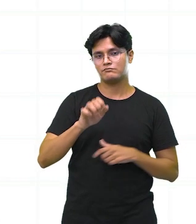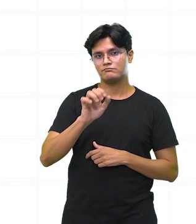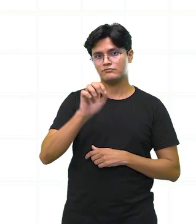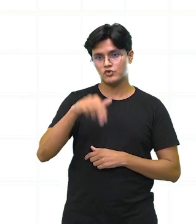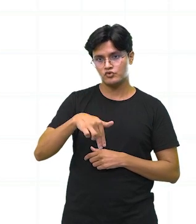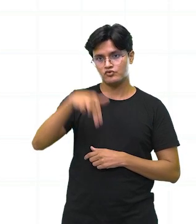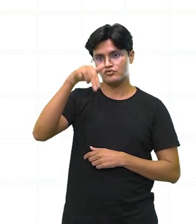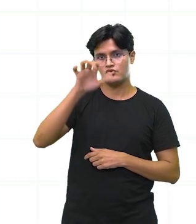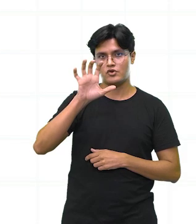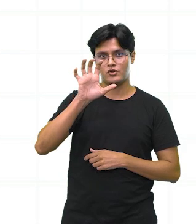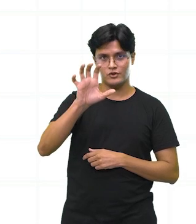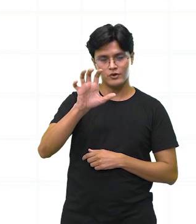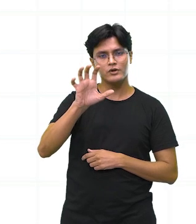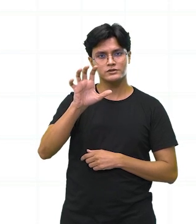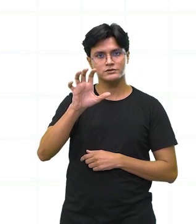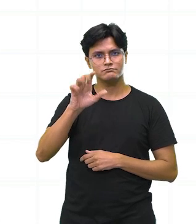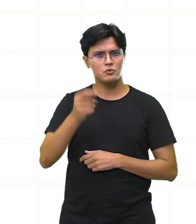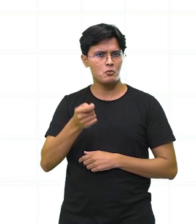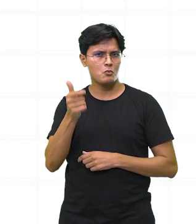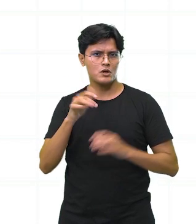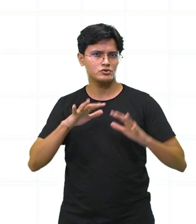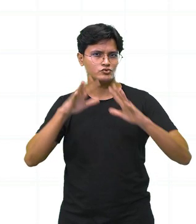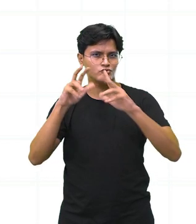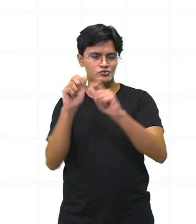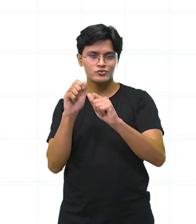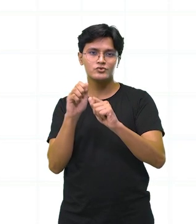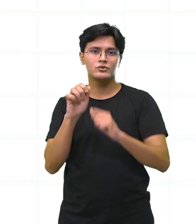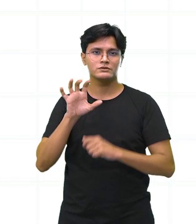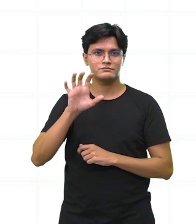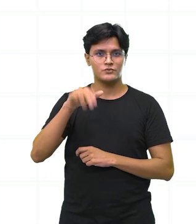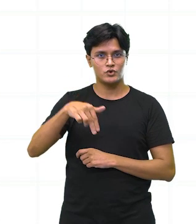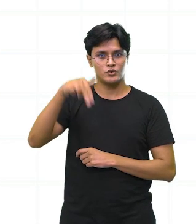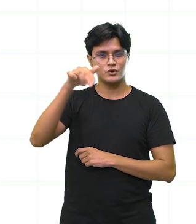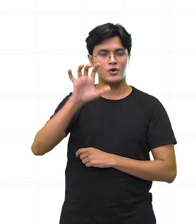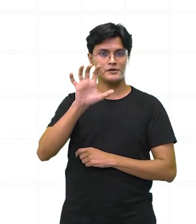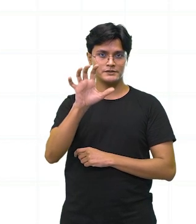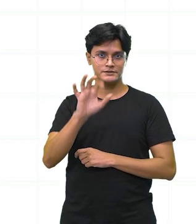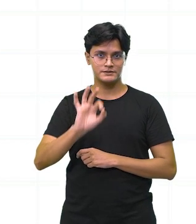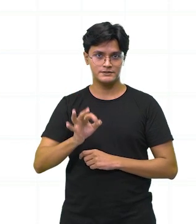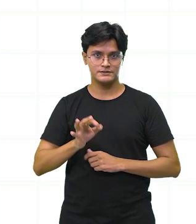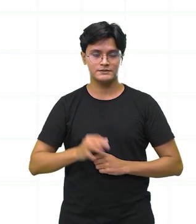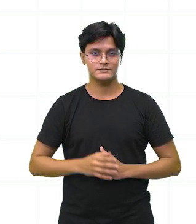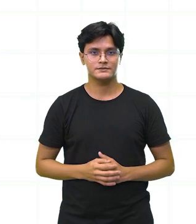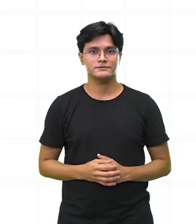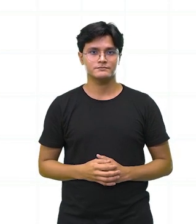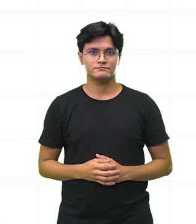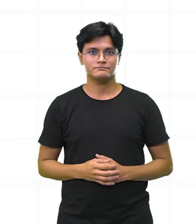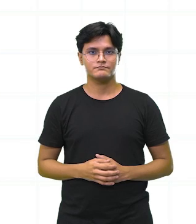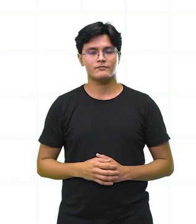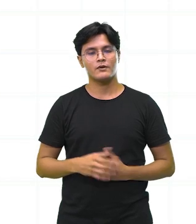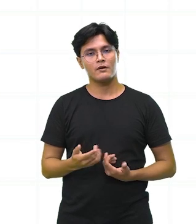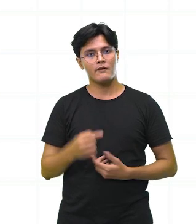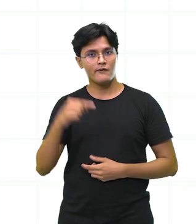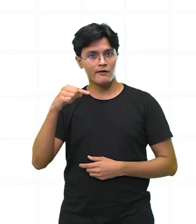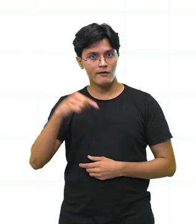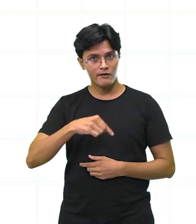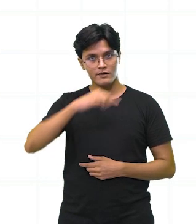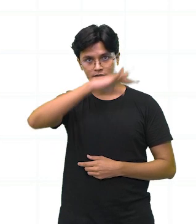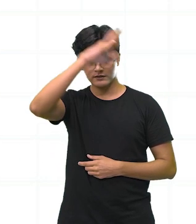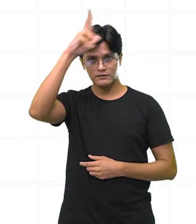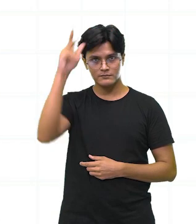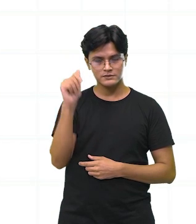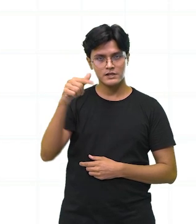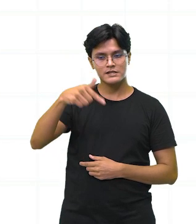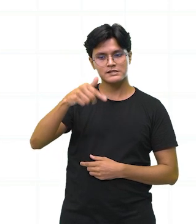né olha só aparecendo aqui quase na região norte toda então então no Amazonas ó tá